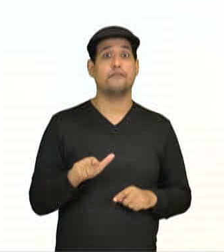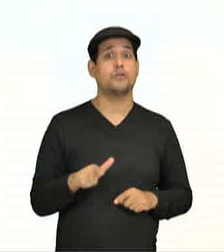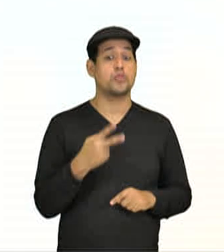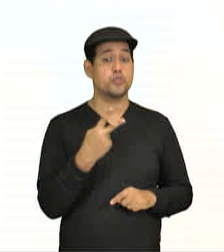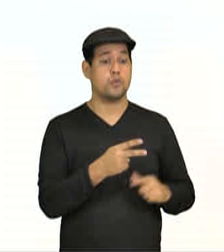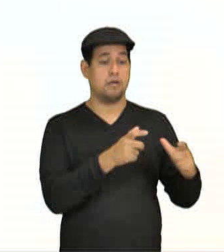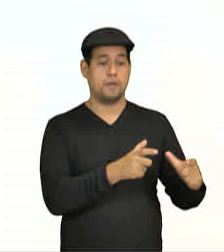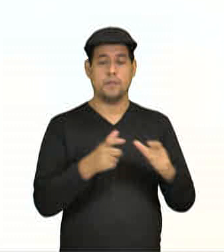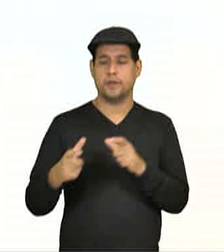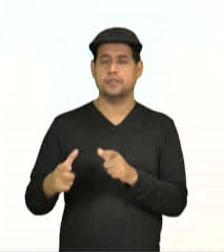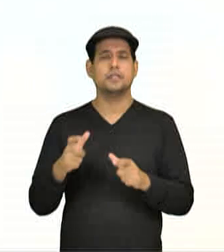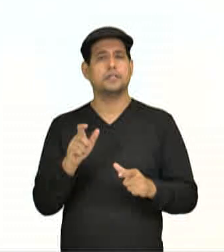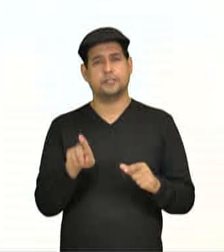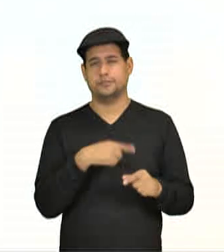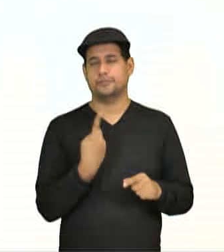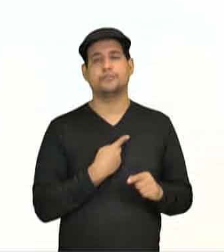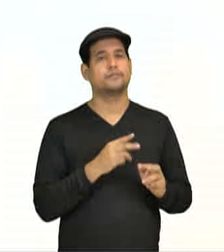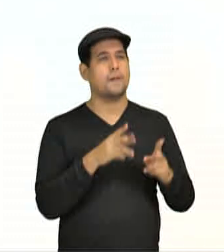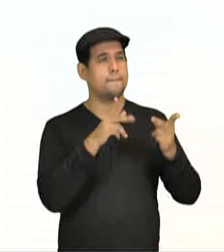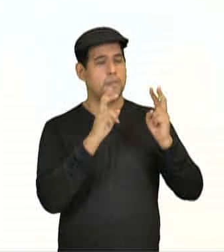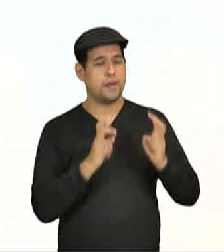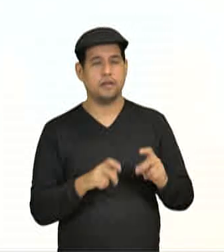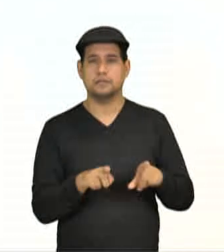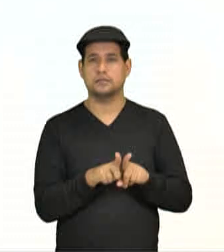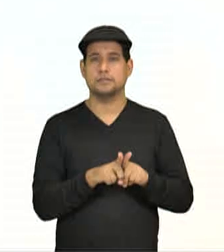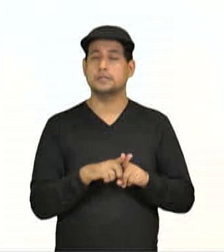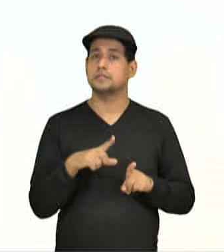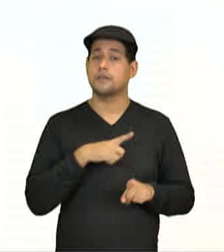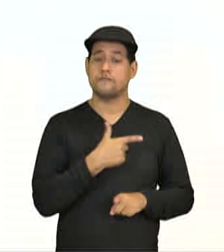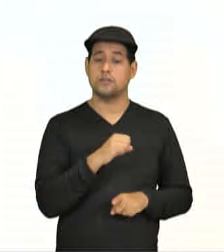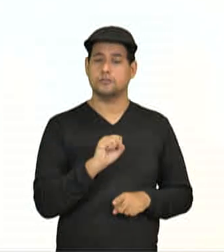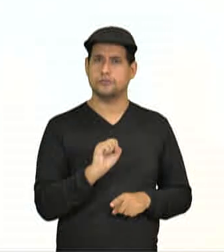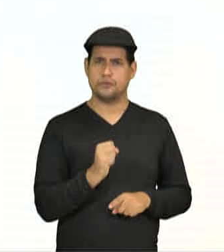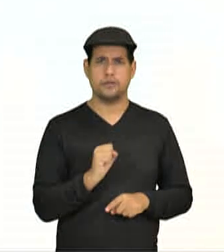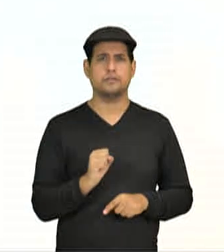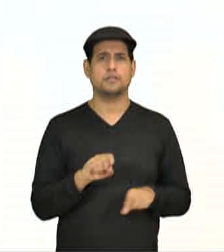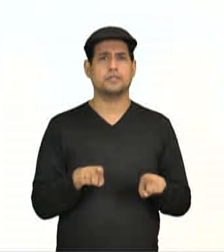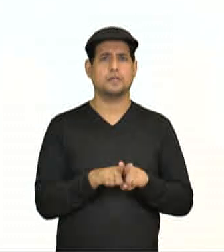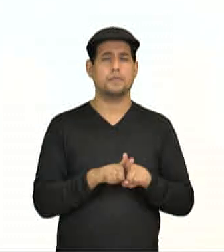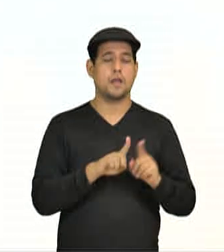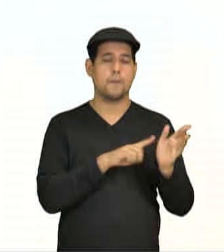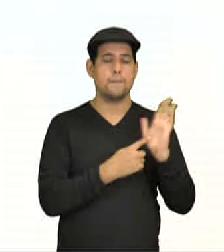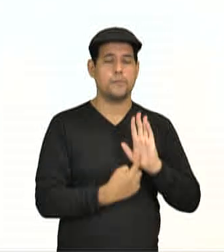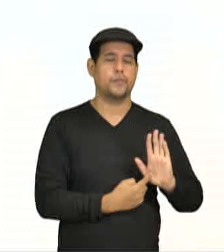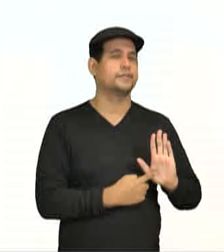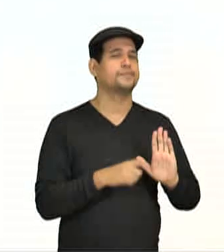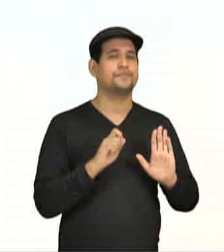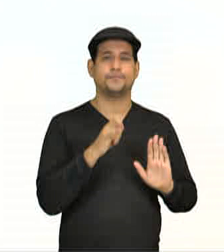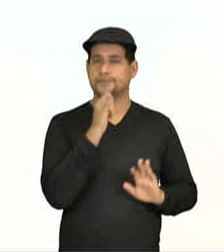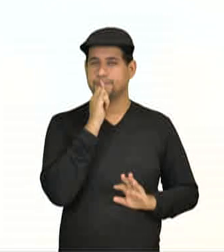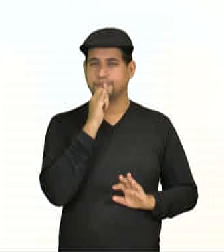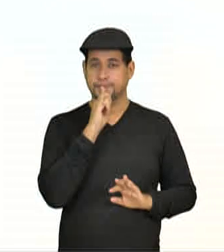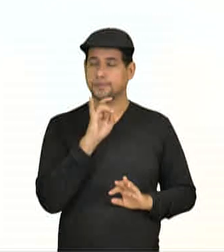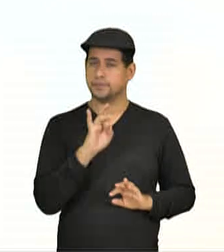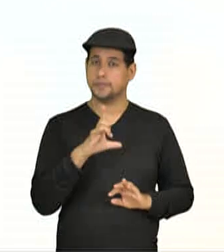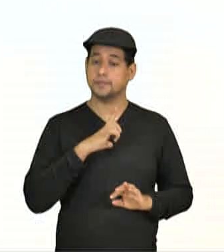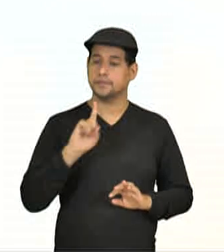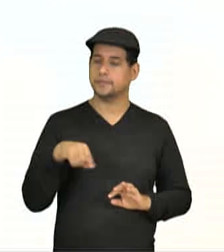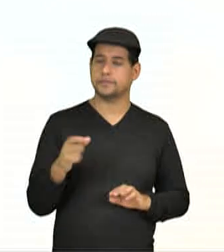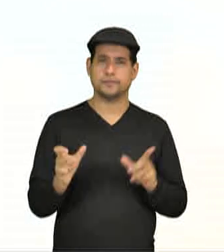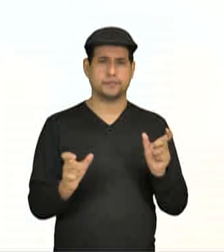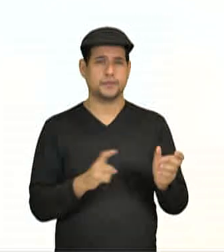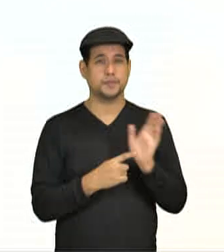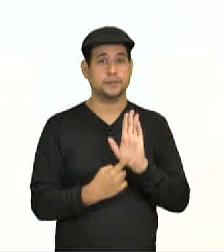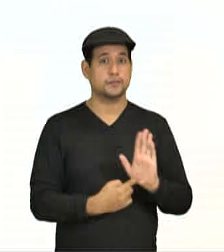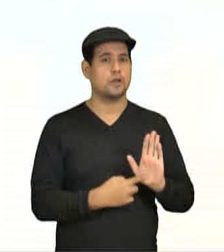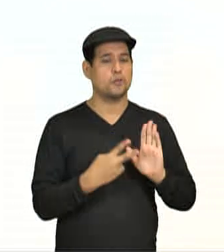2 momentos, que foi o que a gente acabou de ver, né? Por exemplo, 28 graus aparece, um exemplo só, né? Tem outras, aparece